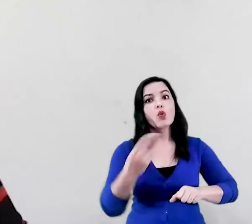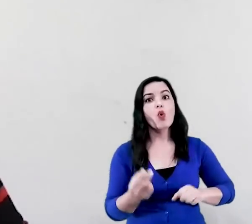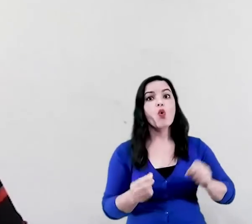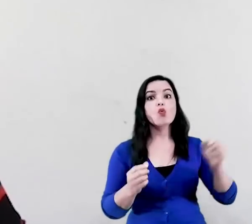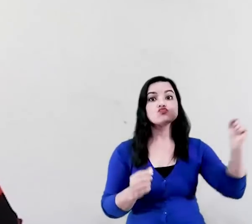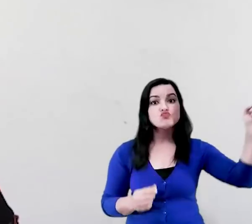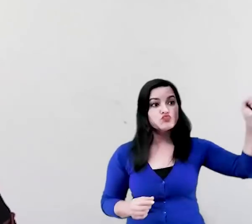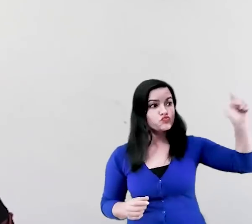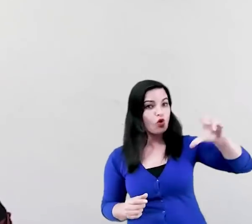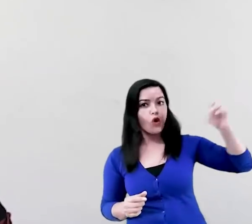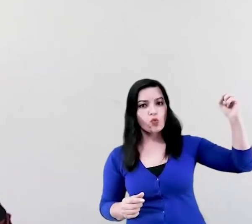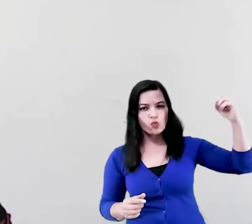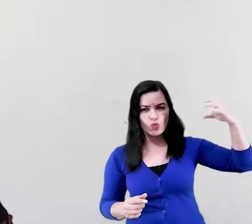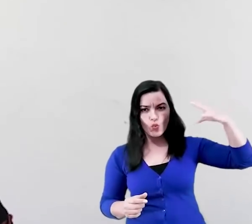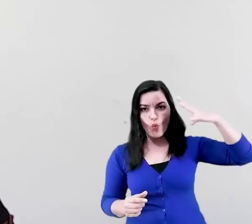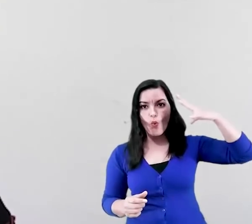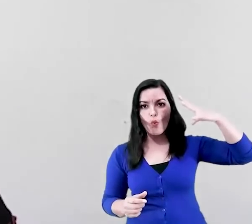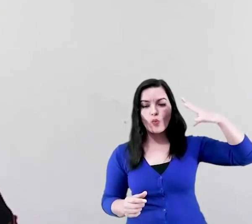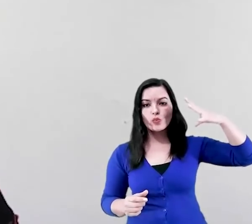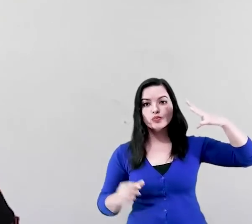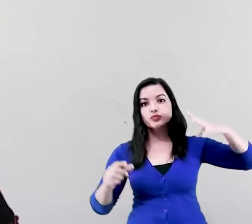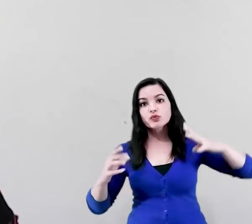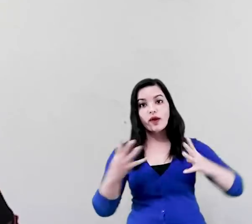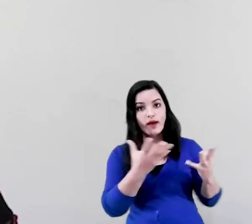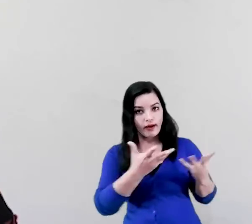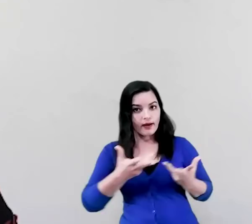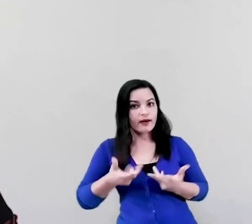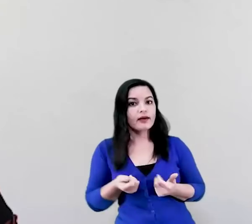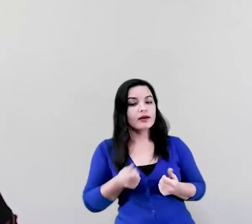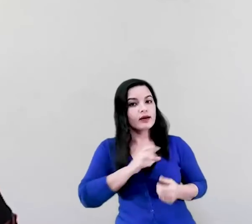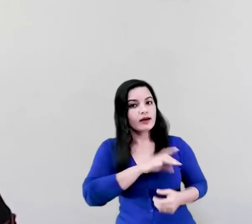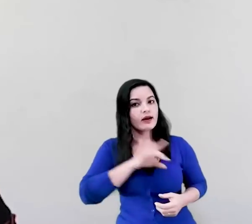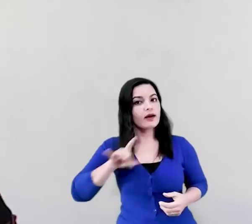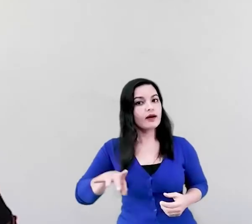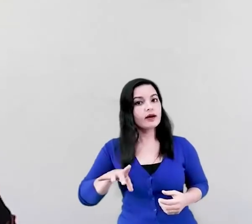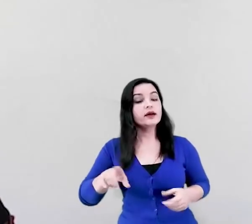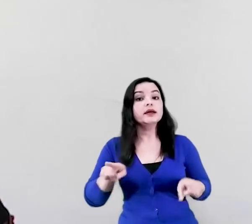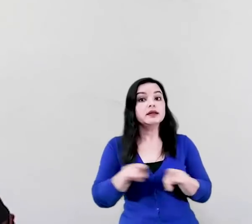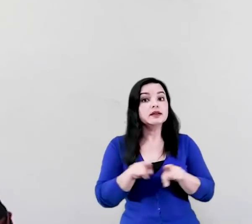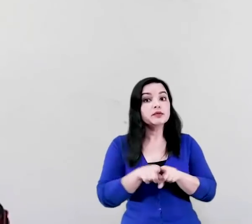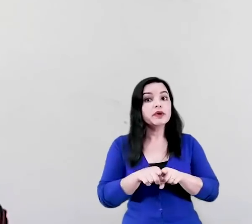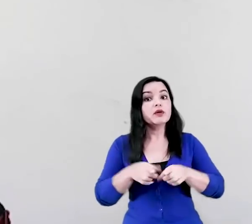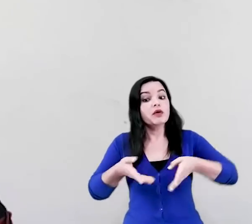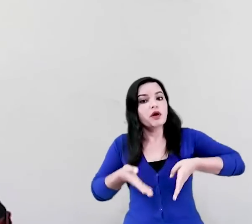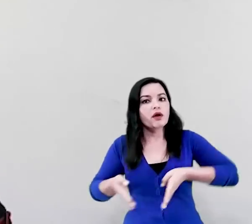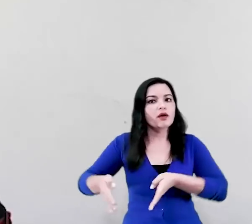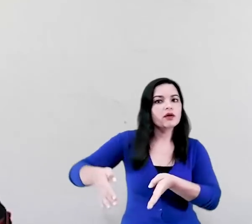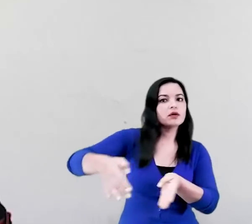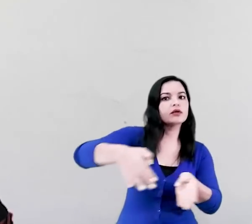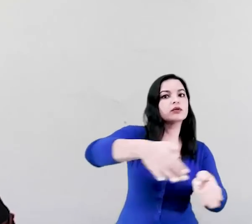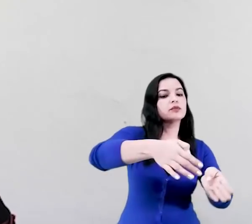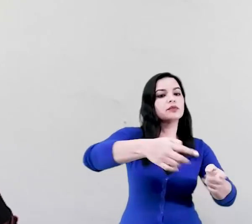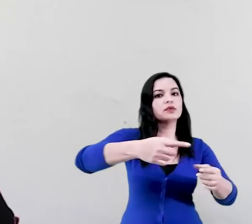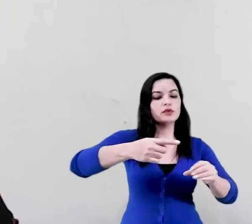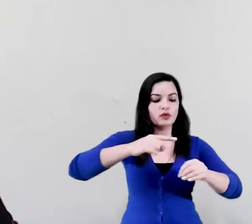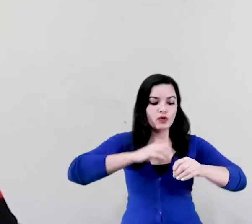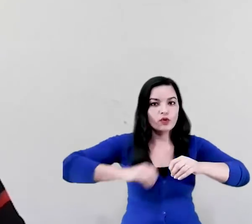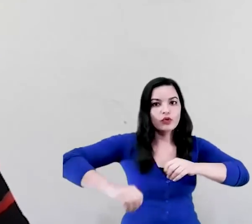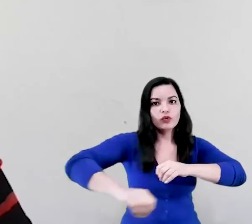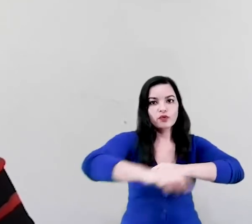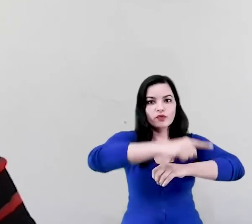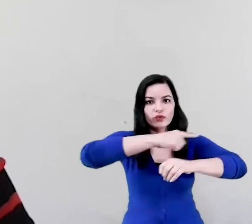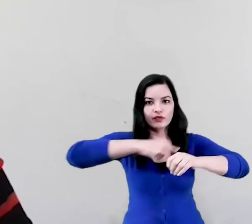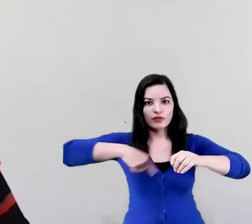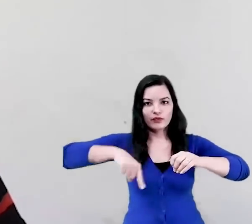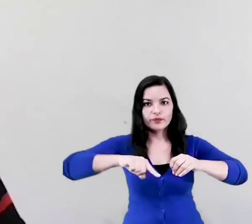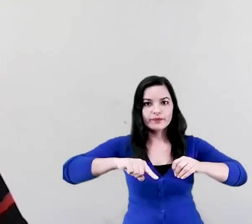planetas recebem e até mesmo o deslocamento que eles desenvolvem aí em torno do Sol, faz com